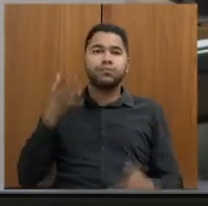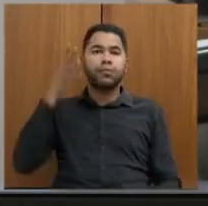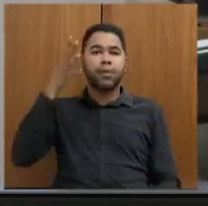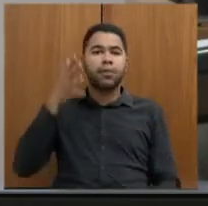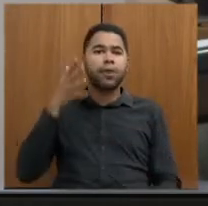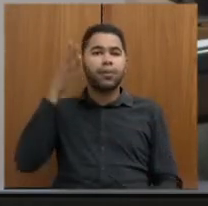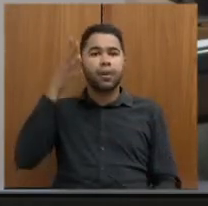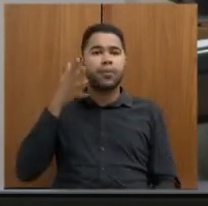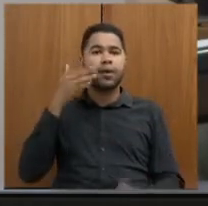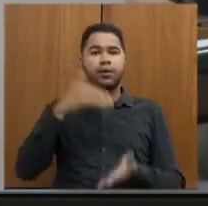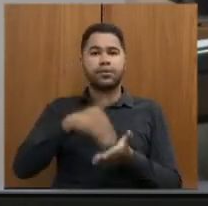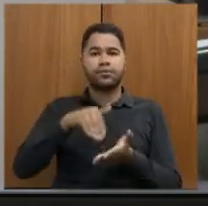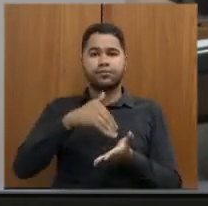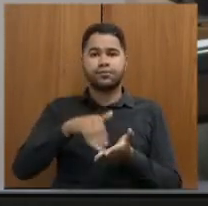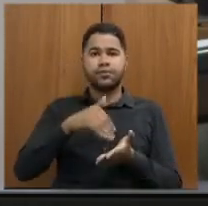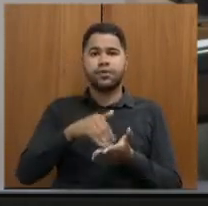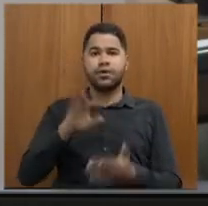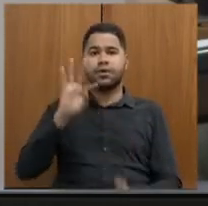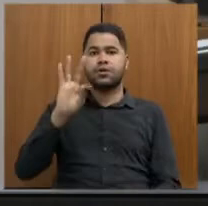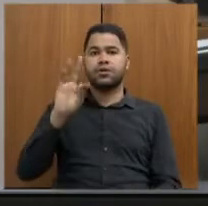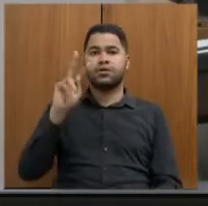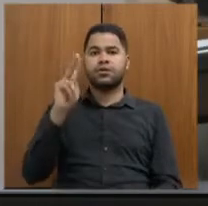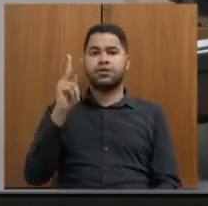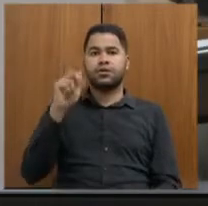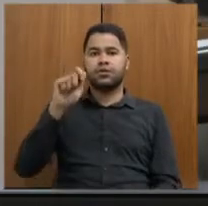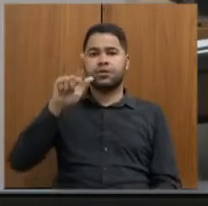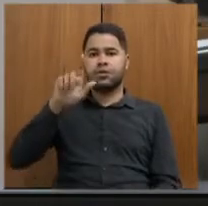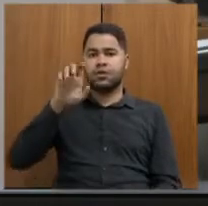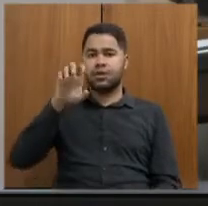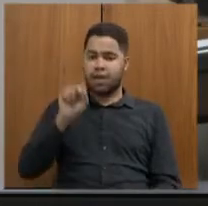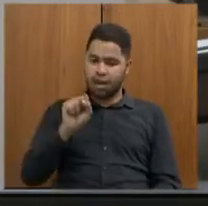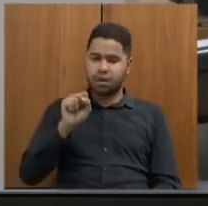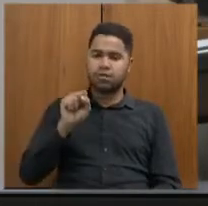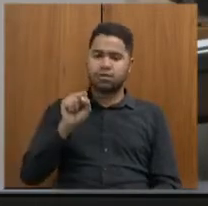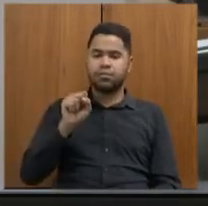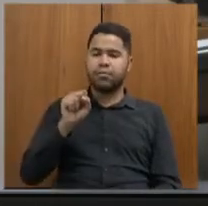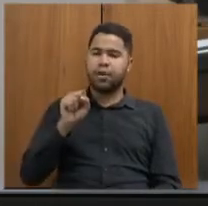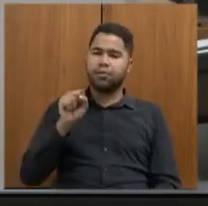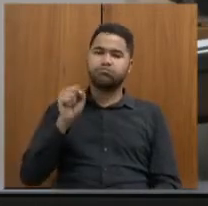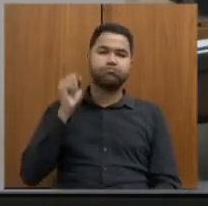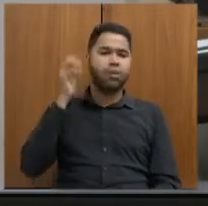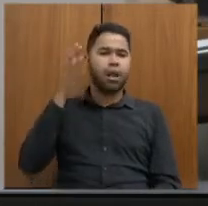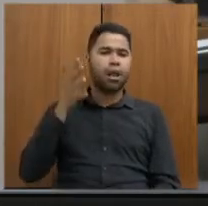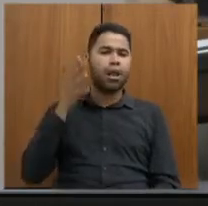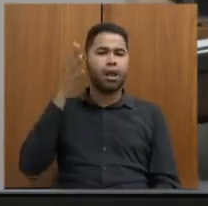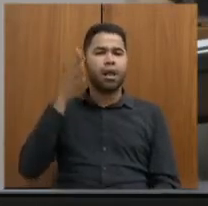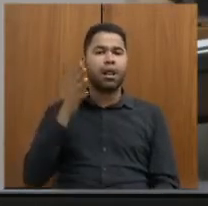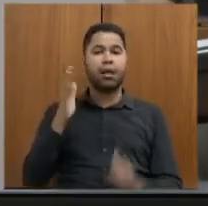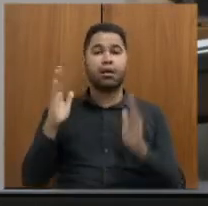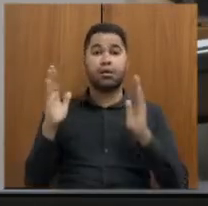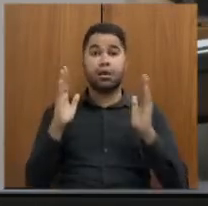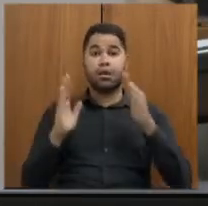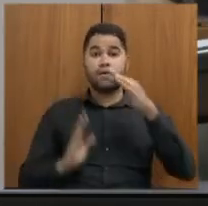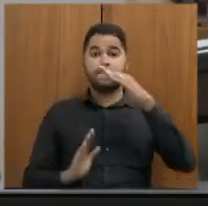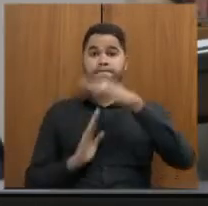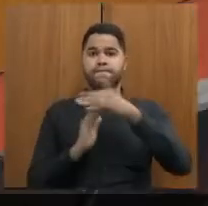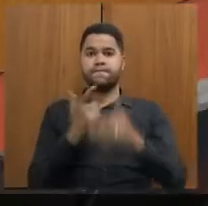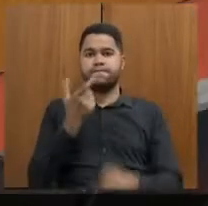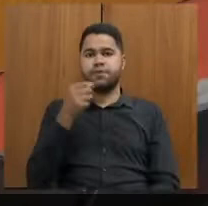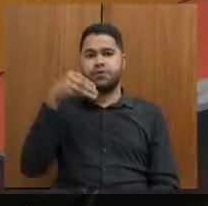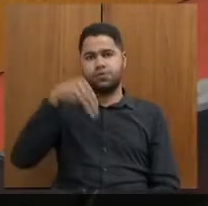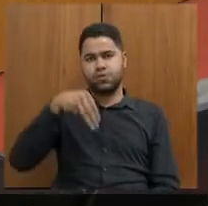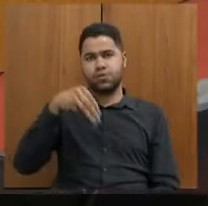ao secretário Tales para que ele possa fazer a sua exposição pelo prazo de 20 minutos